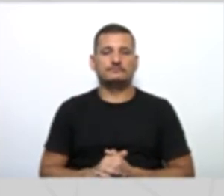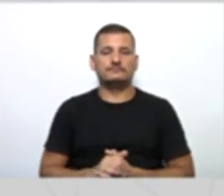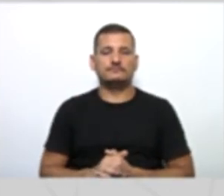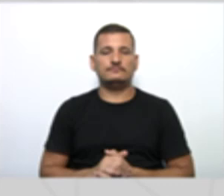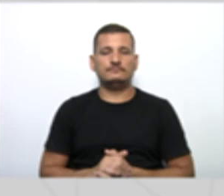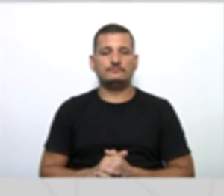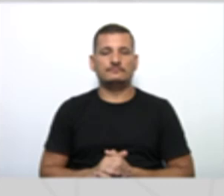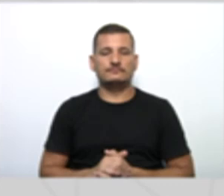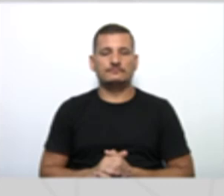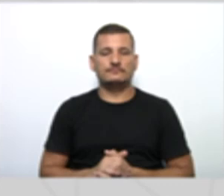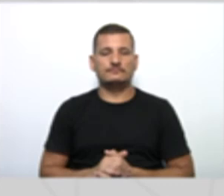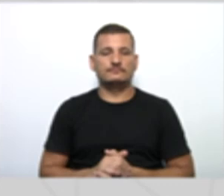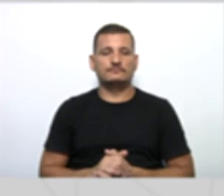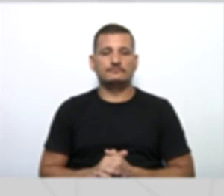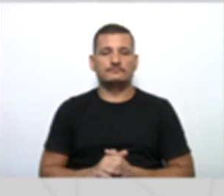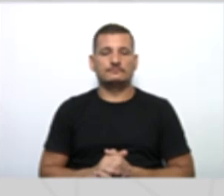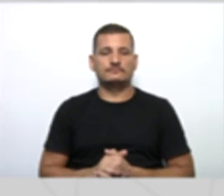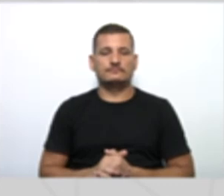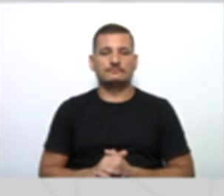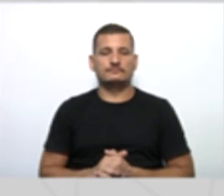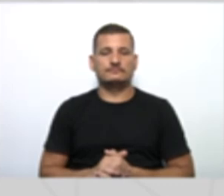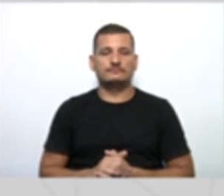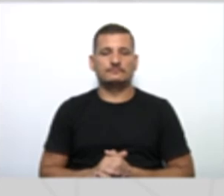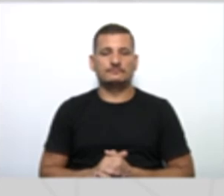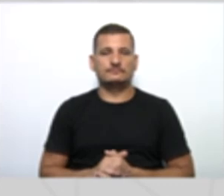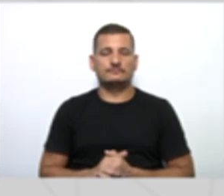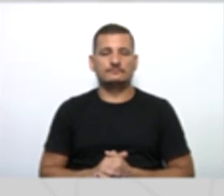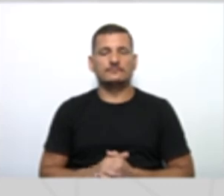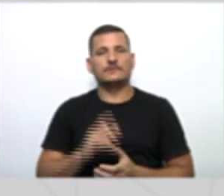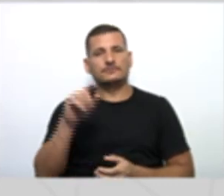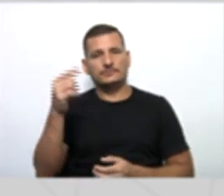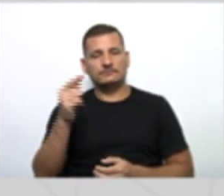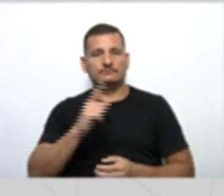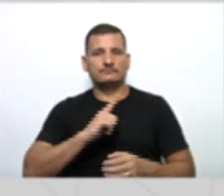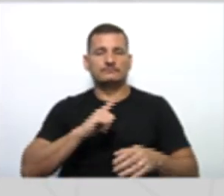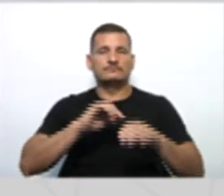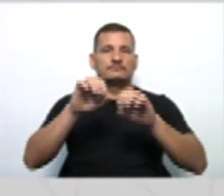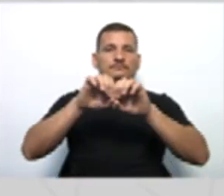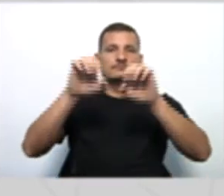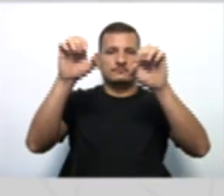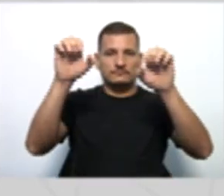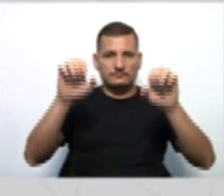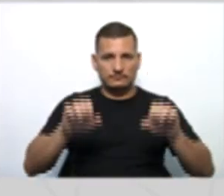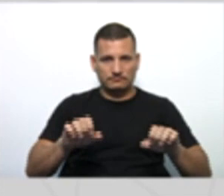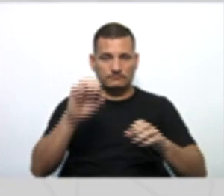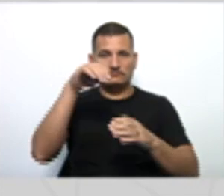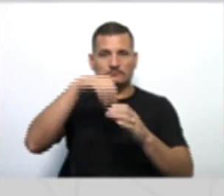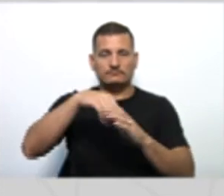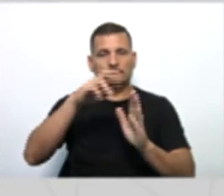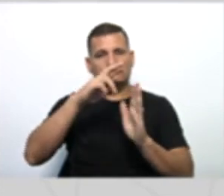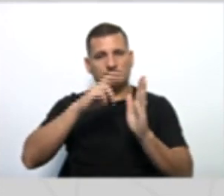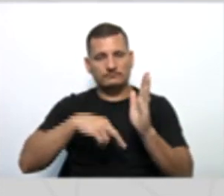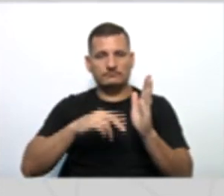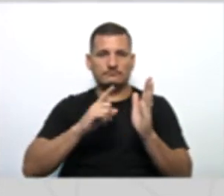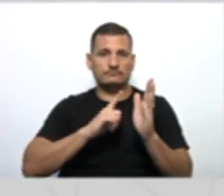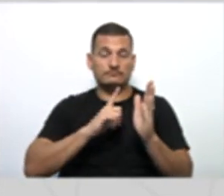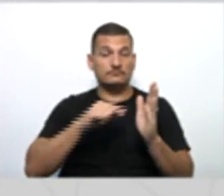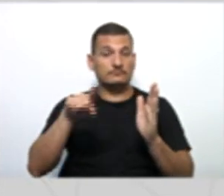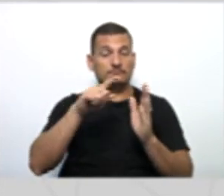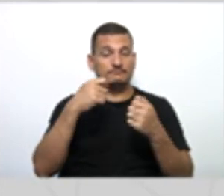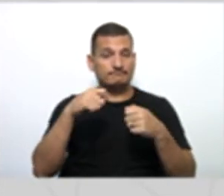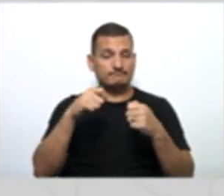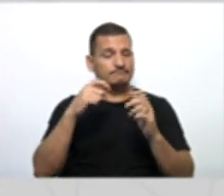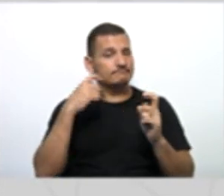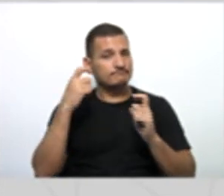nós temos... Então, alunos, nós temos uma estrutura, né, uma sequência dentro do relatório que vocês devem se